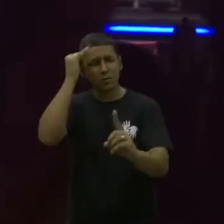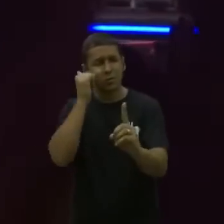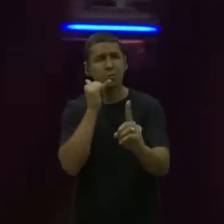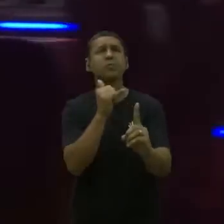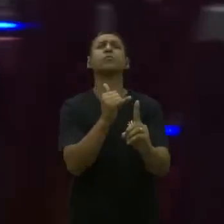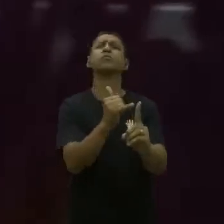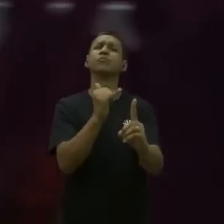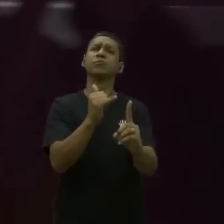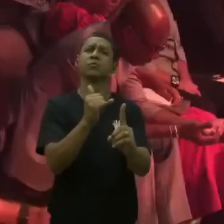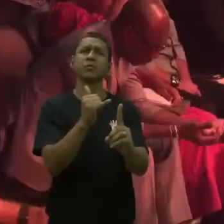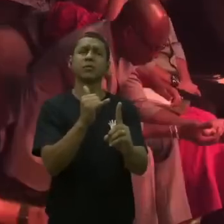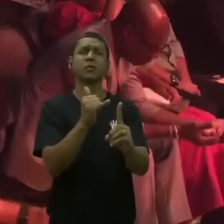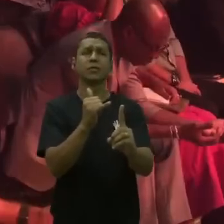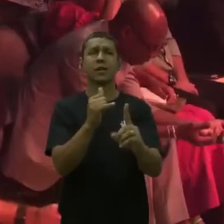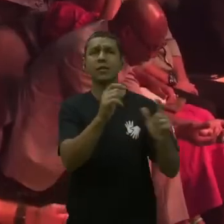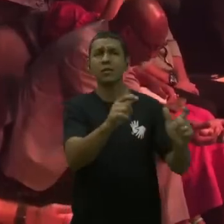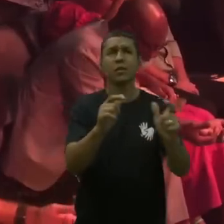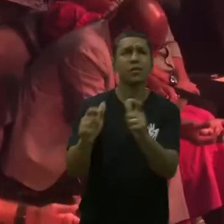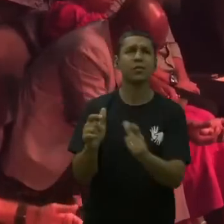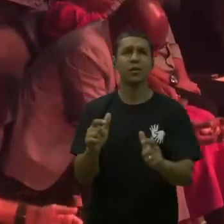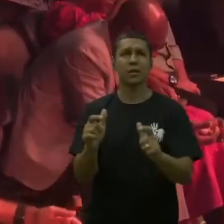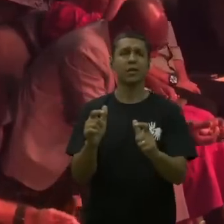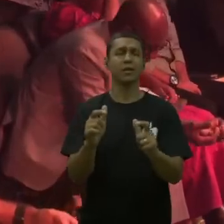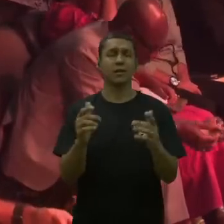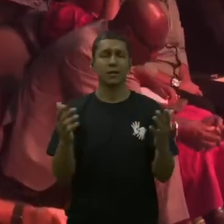tem barulho que o diabo odeia.